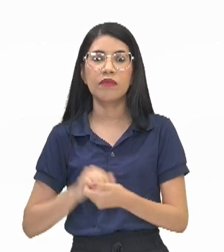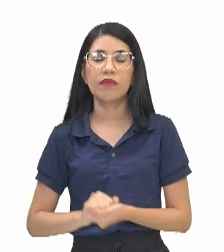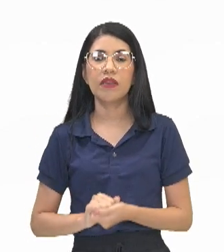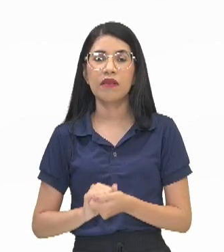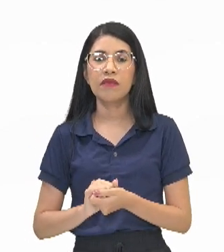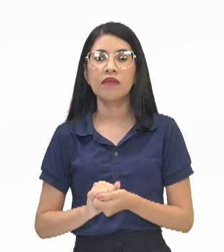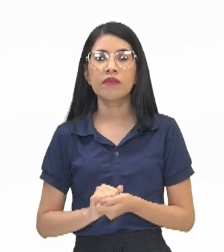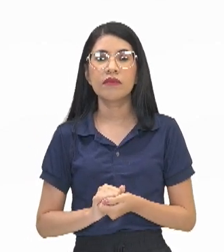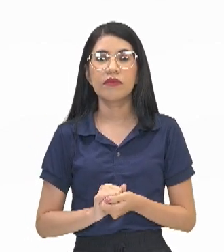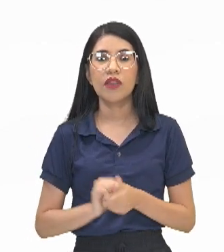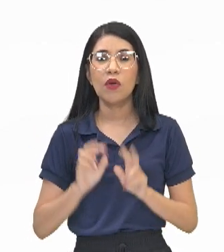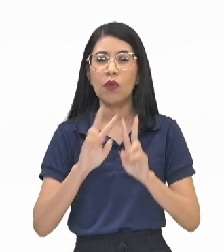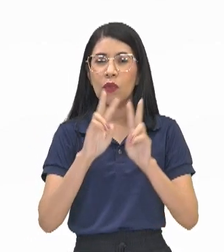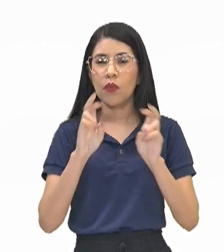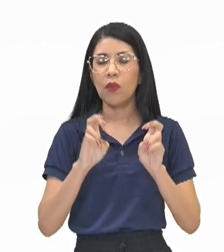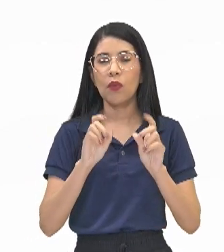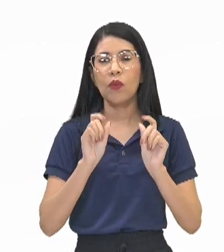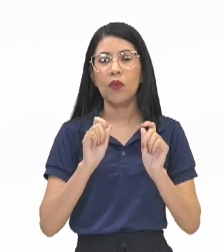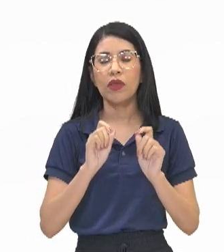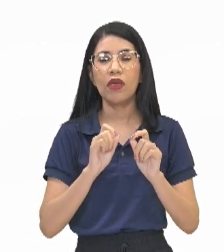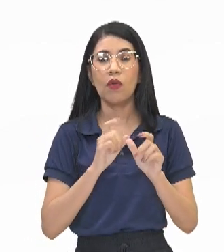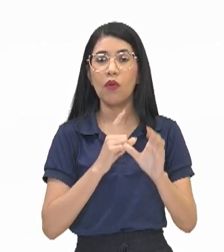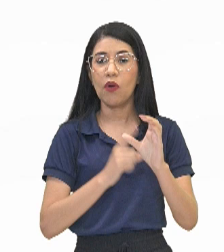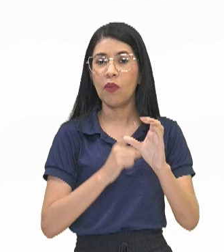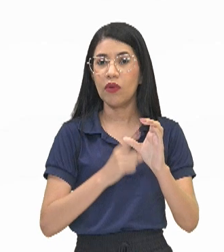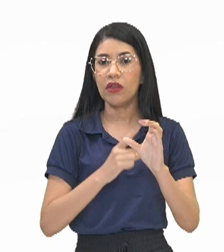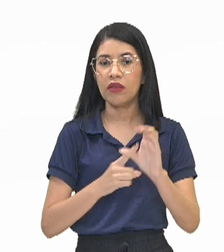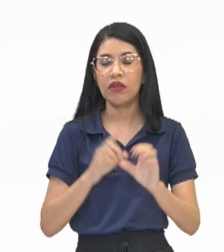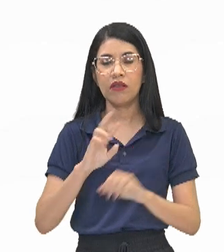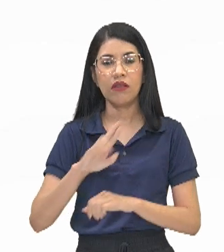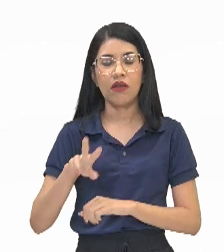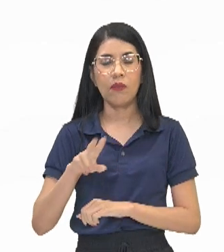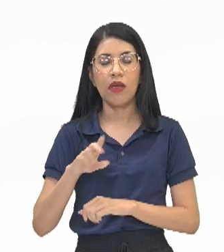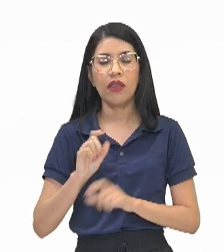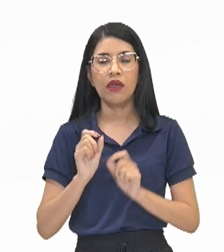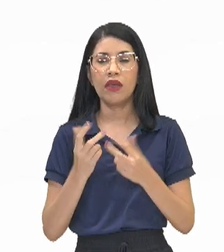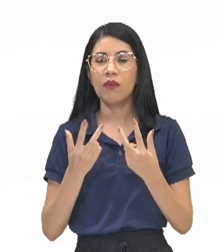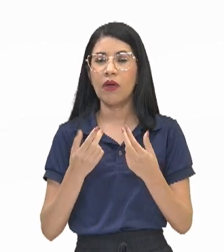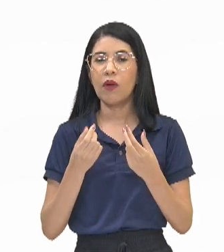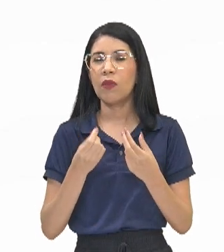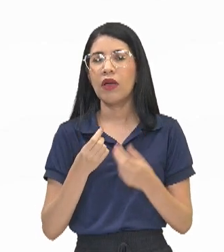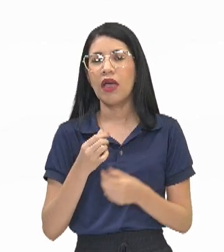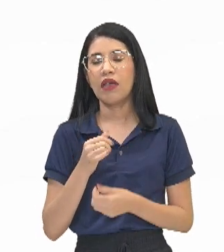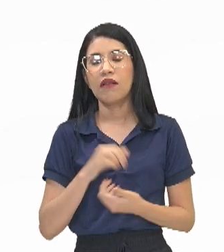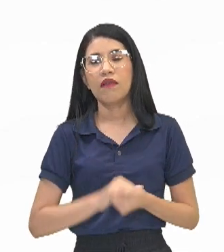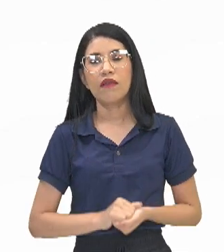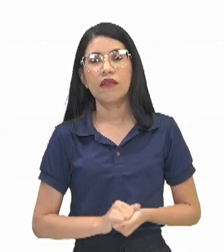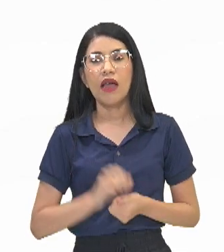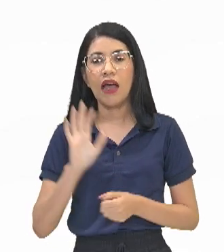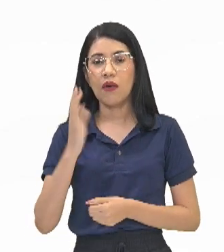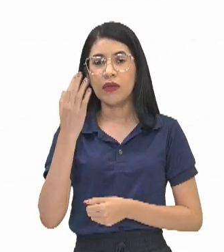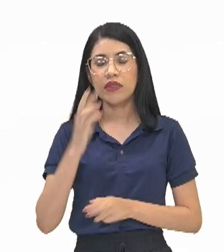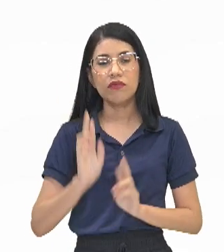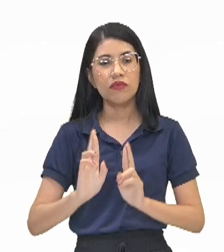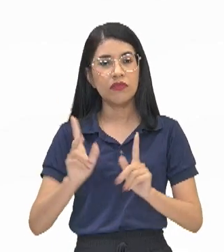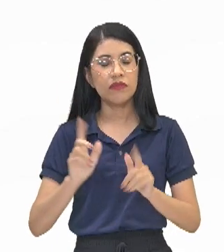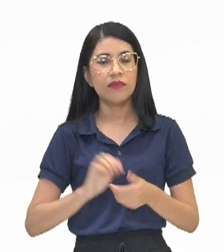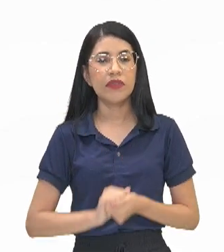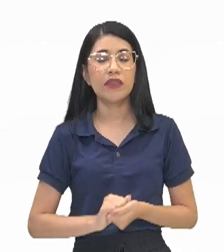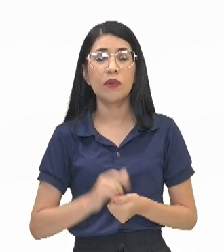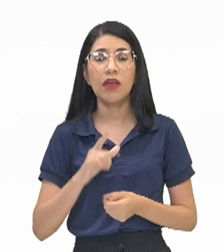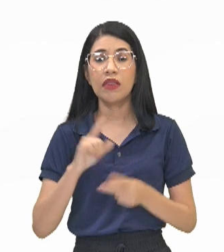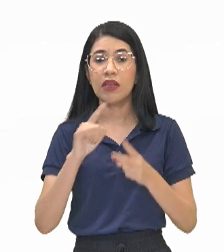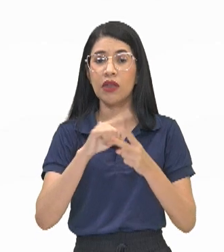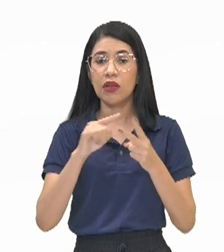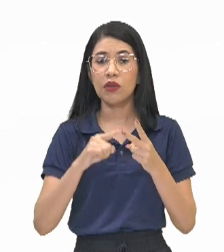abrir um parênteses para dizer que o comunismo, né, não foi dessa forma, não aconteceu exatamente, né? Então nós temos dois nomes aí, que é